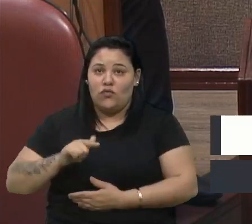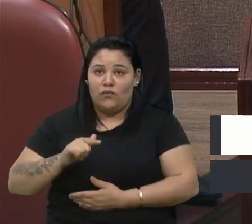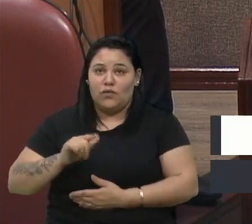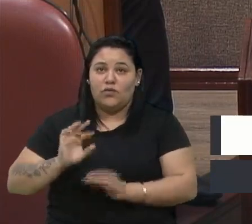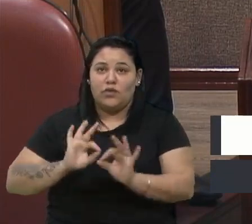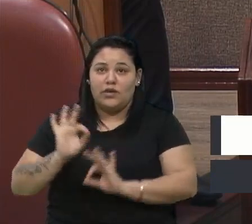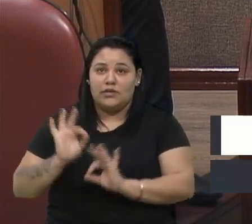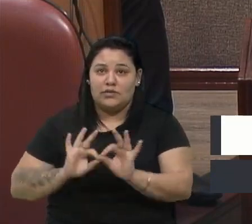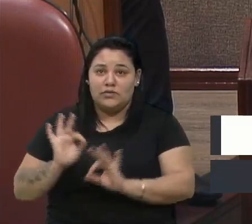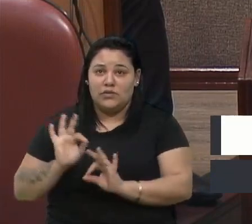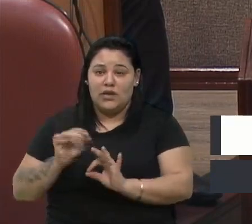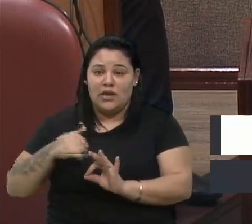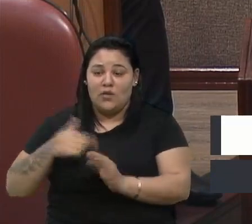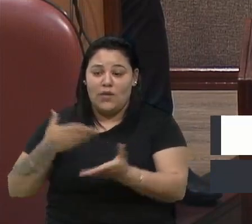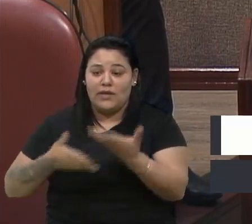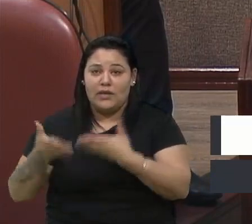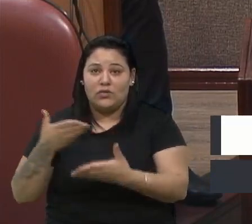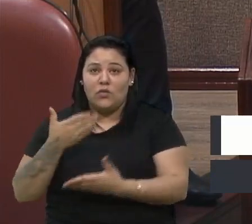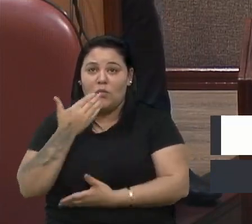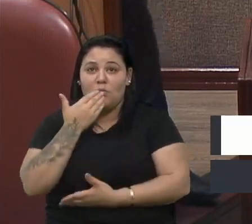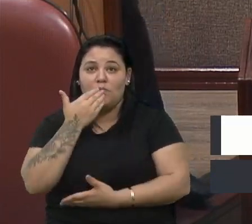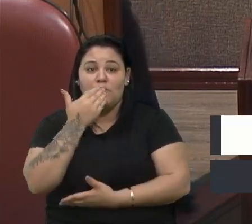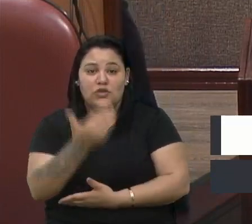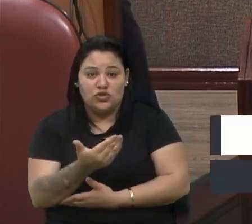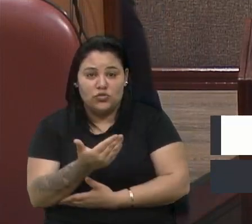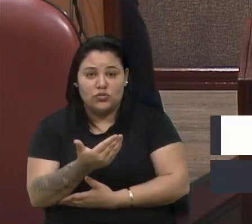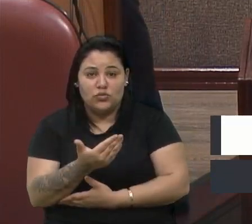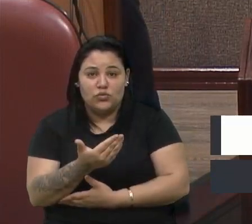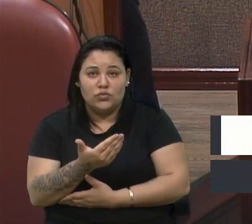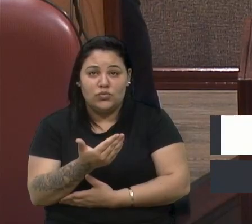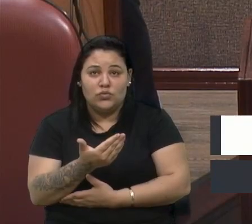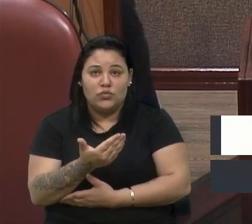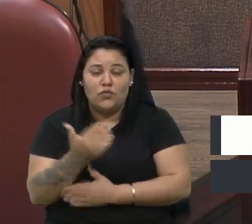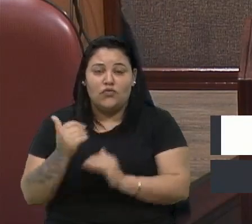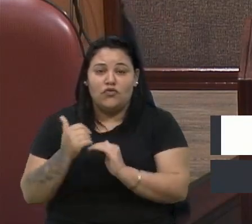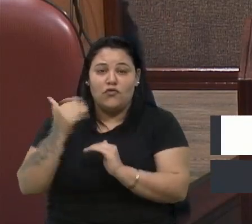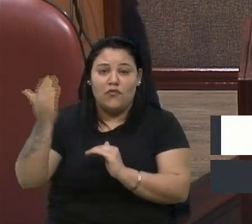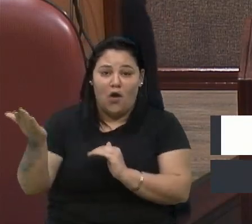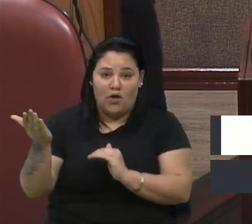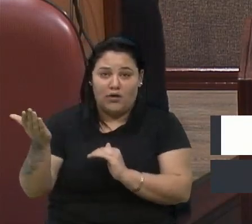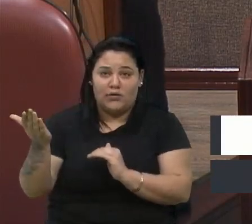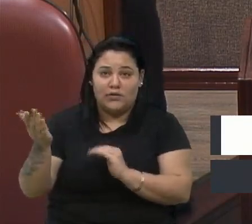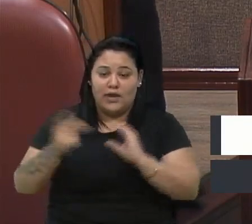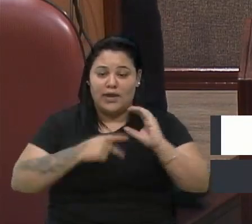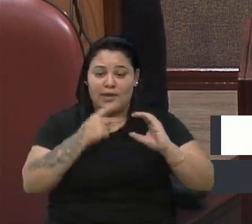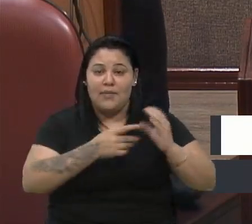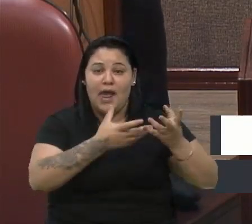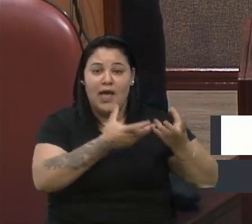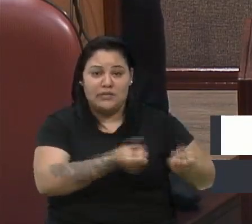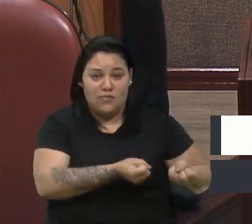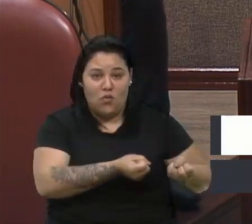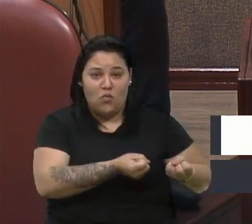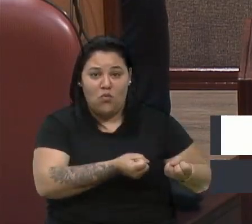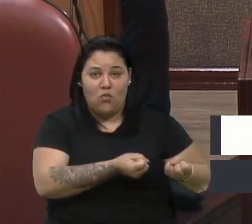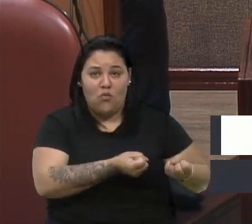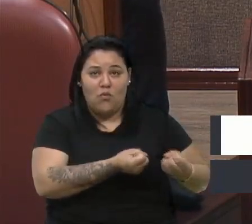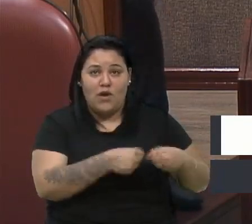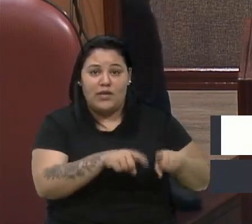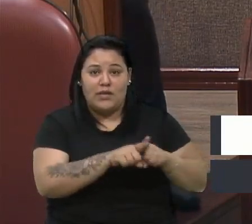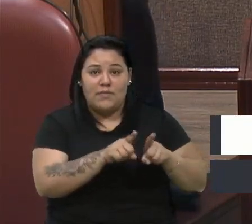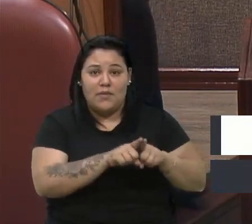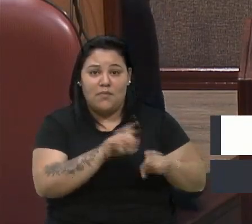que estou atendendo a um pedido, uma mobilização externa que esta casa recebeu, inclusive com essas mais de